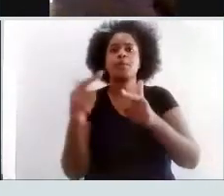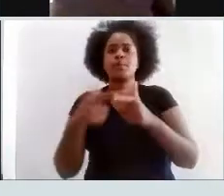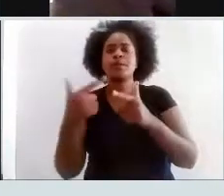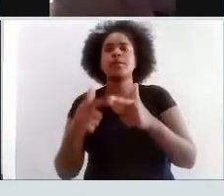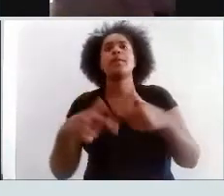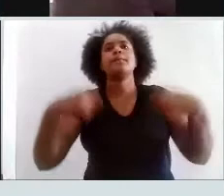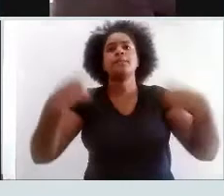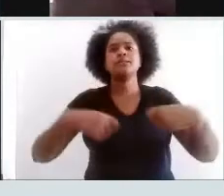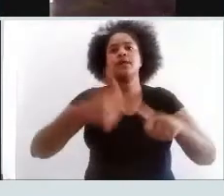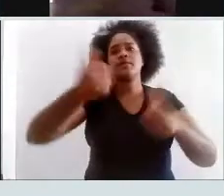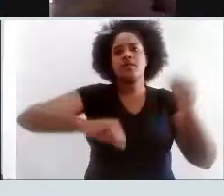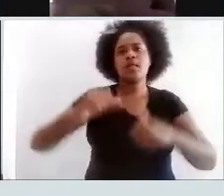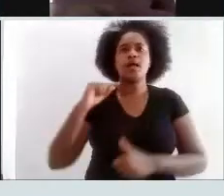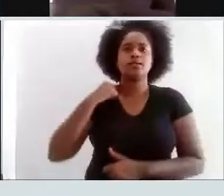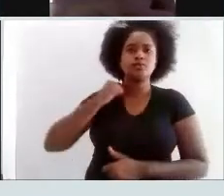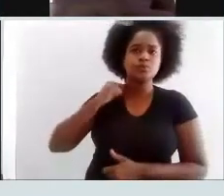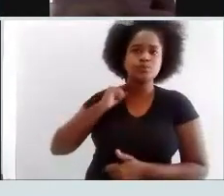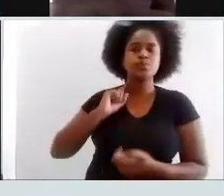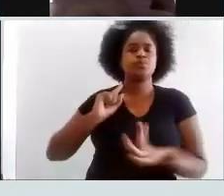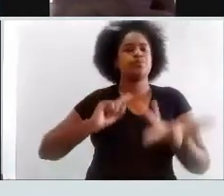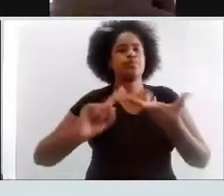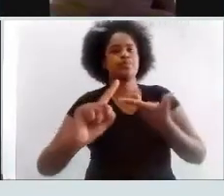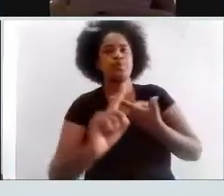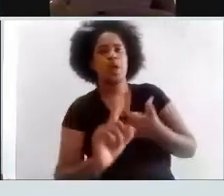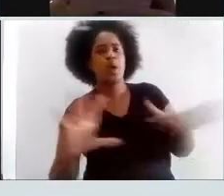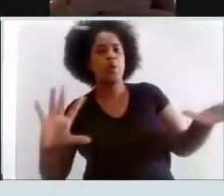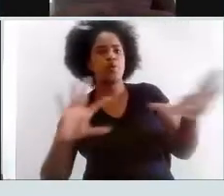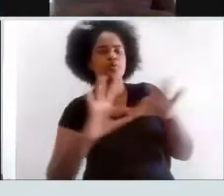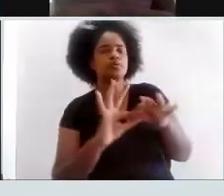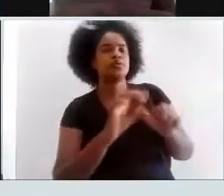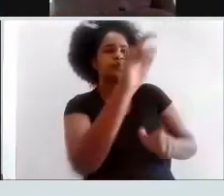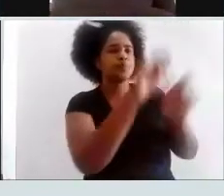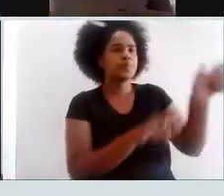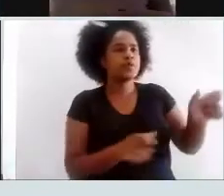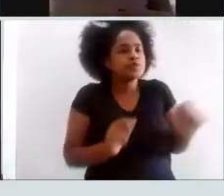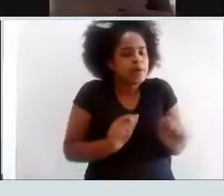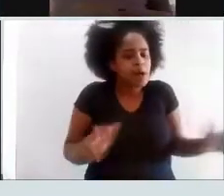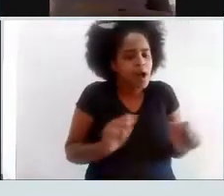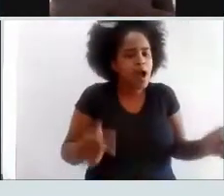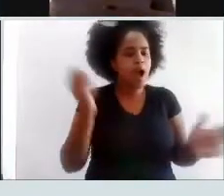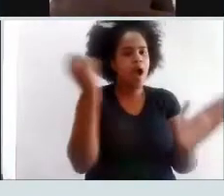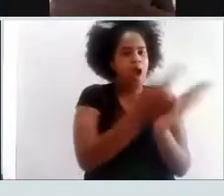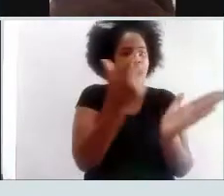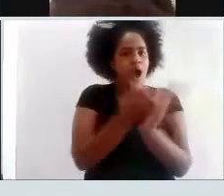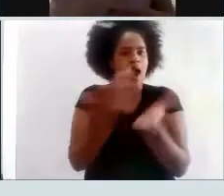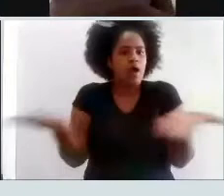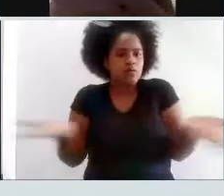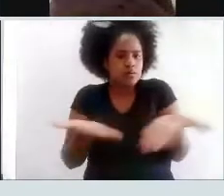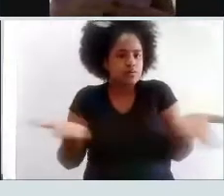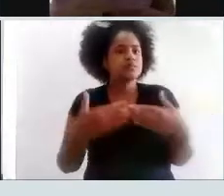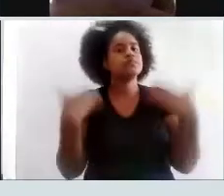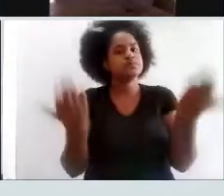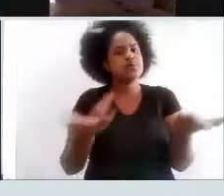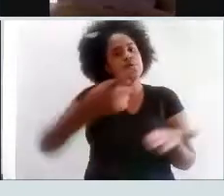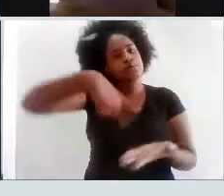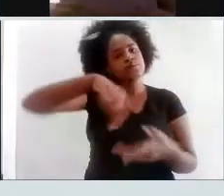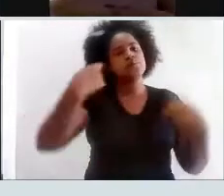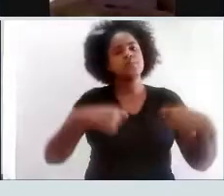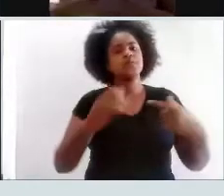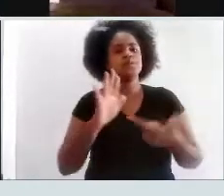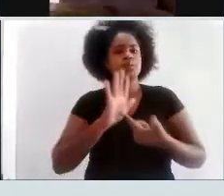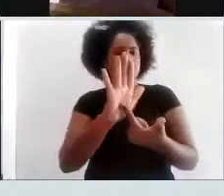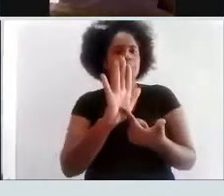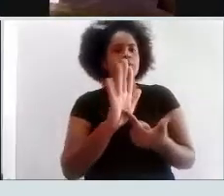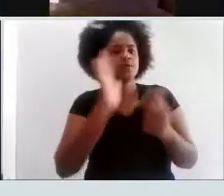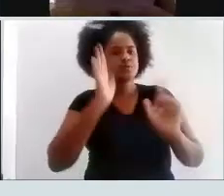lixo com o autoconsumismo na atualidade, enfim. Vocês precisam aí apresentar, né,